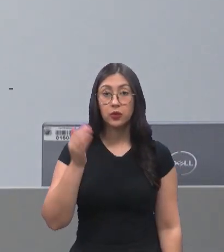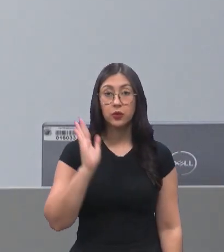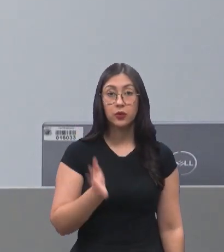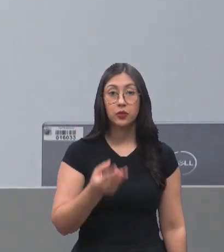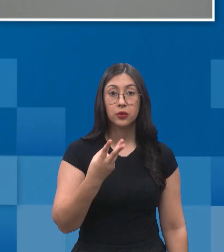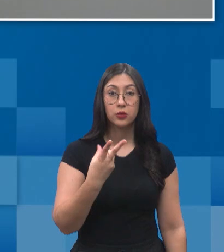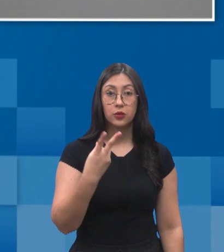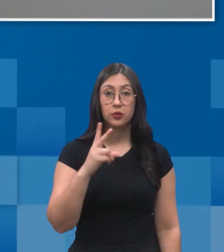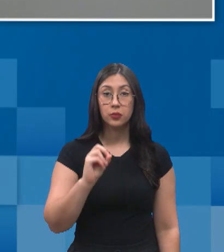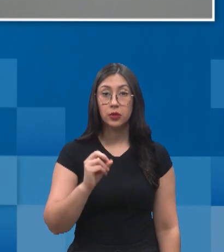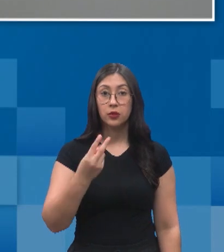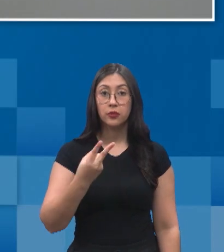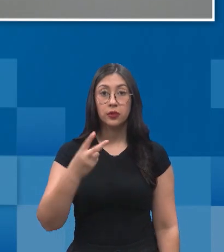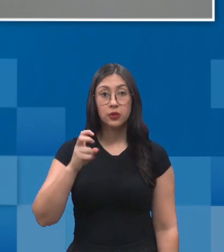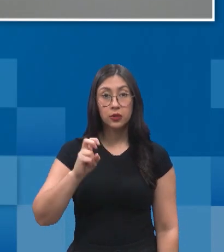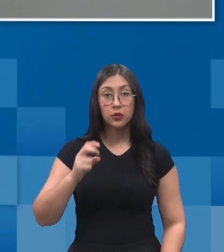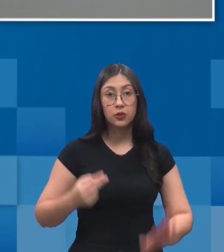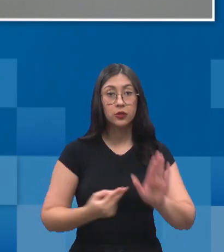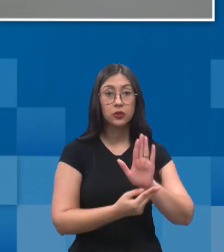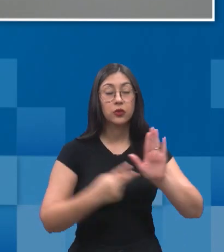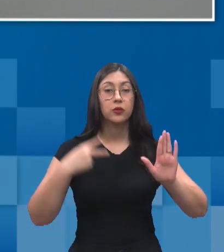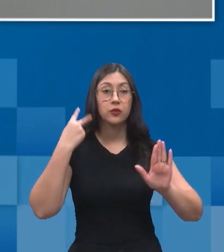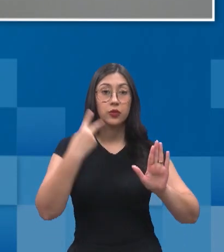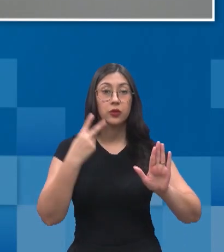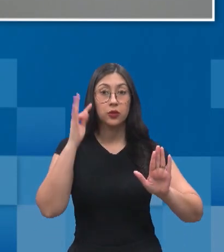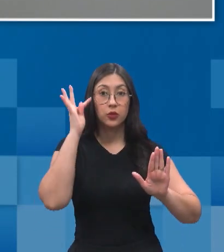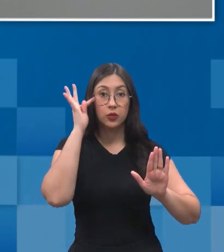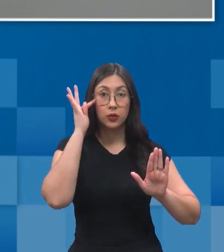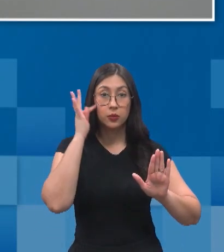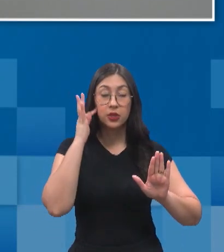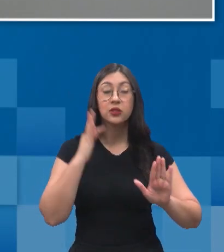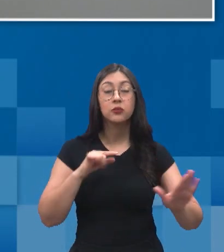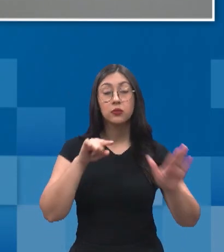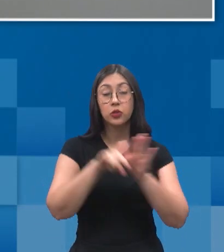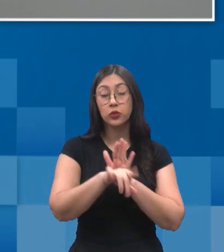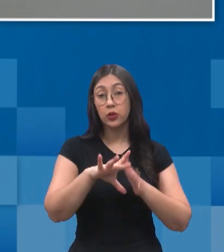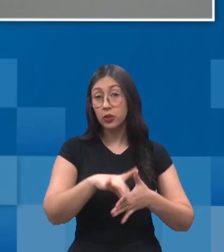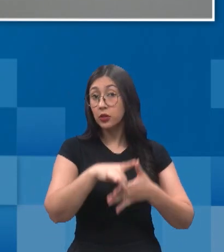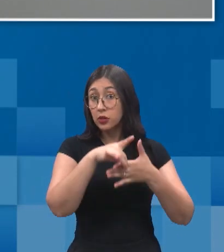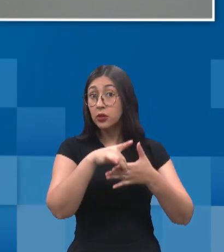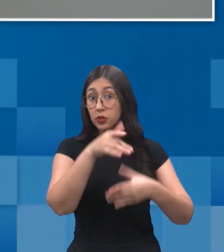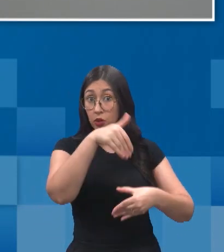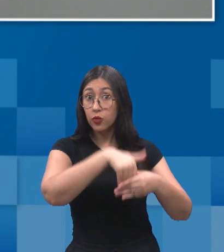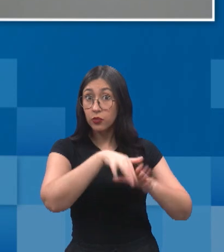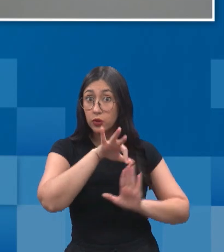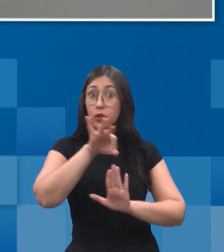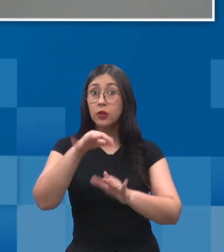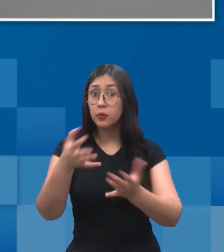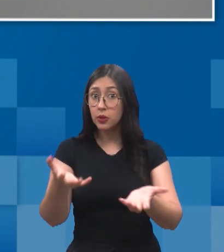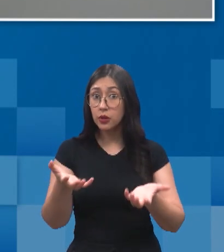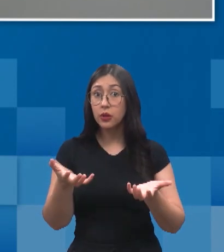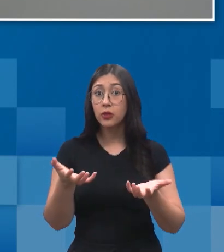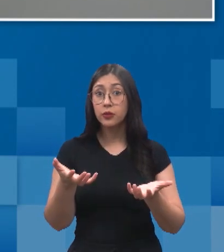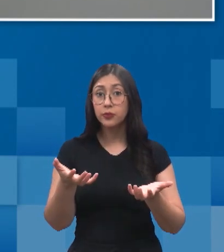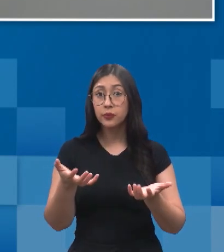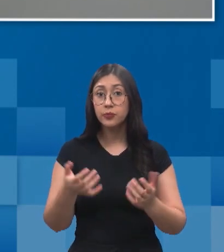998/2025, autoria do vereador Tomás Henrique. Consulta a liderança se deseja encaminhar o voto.